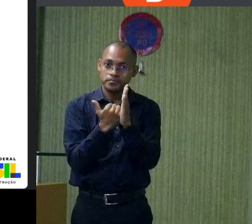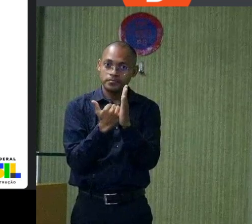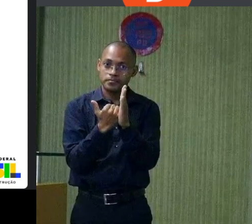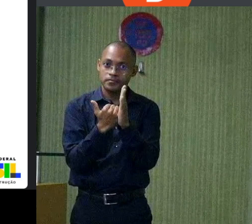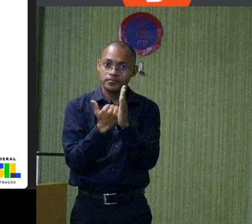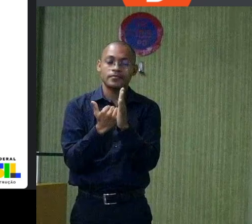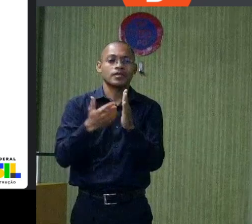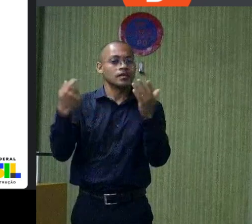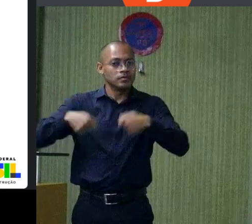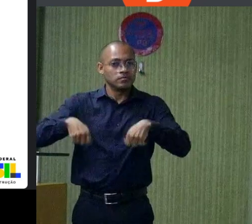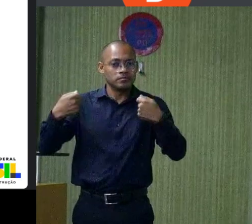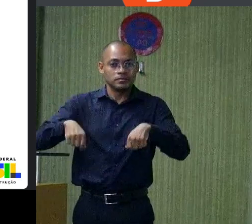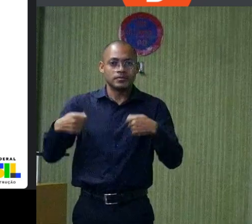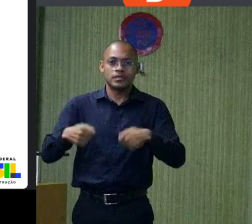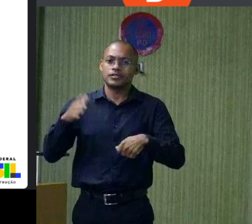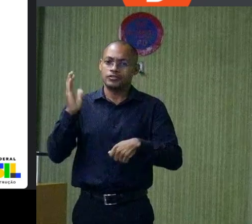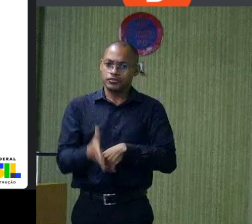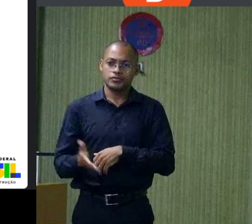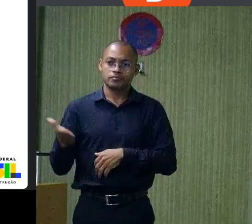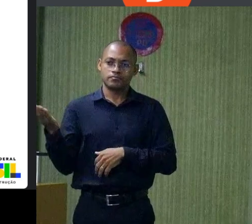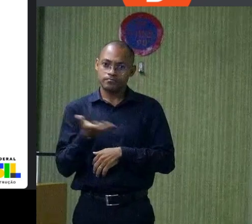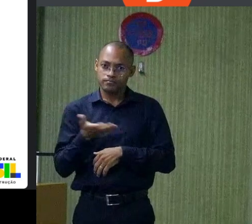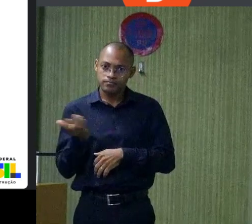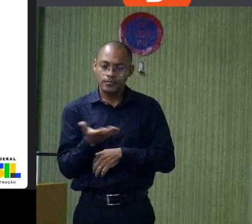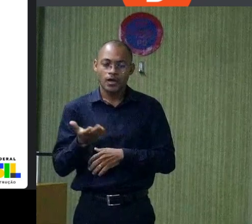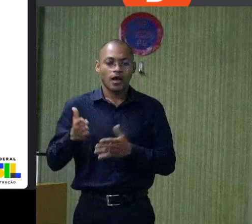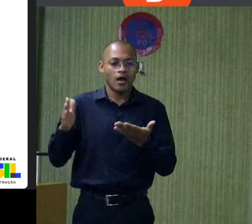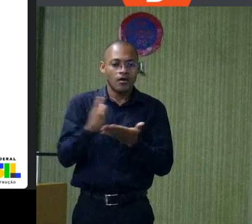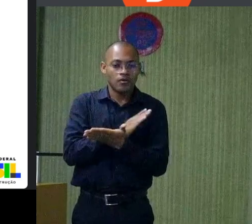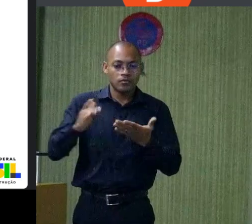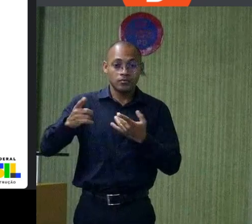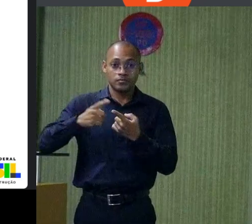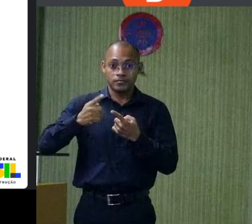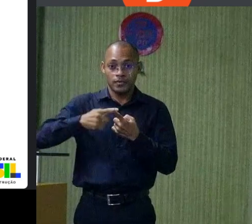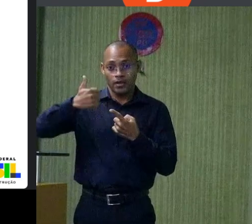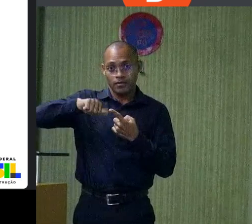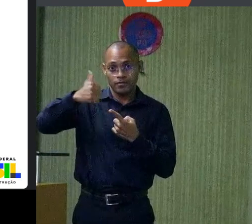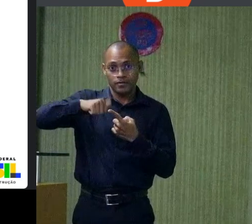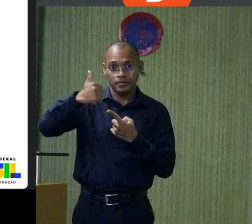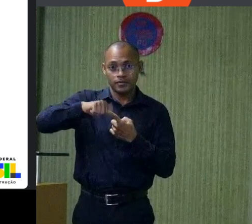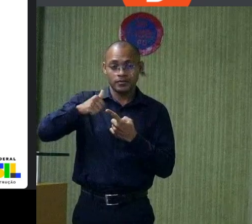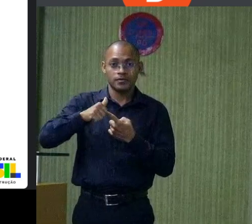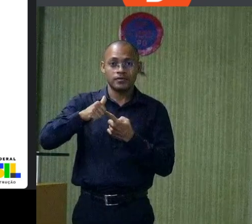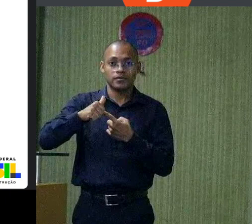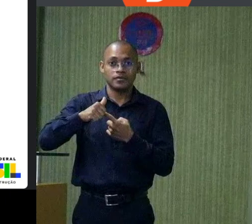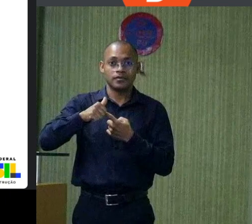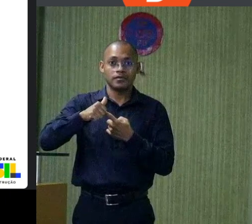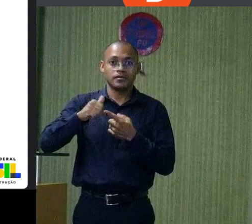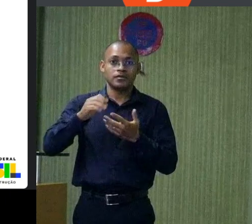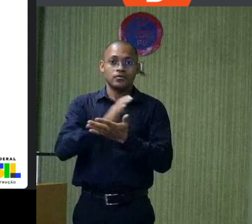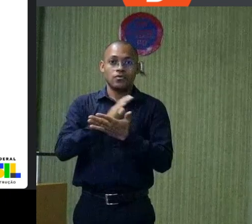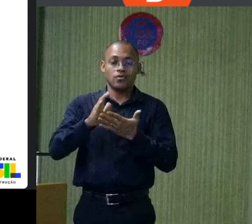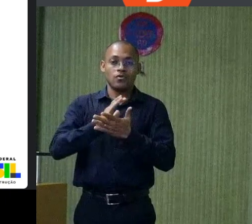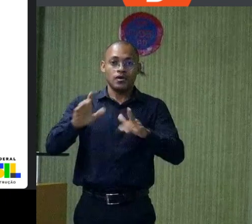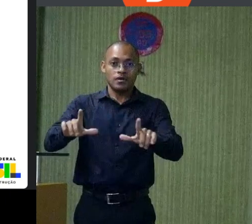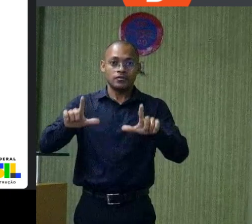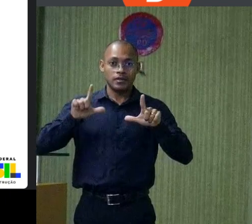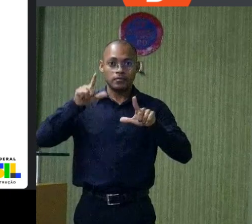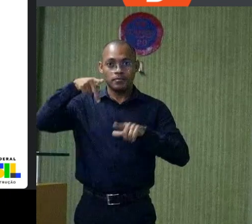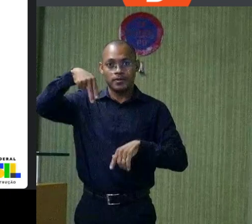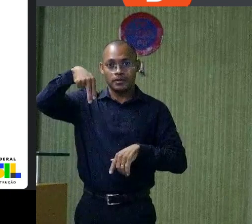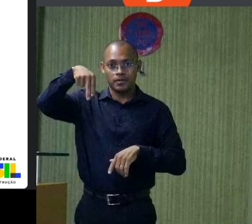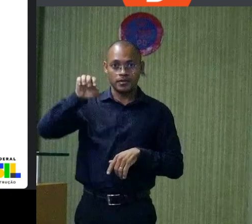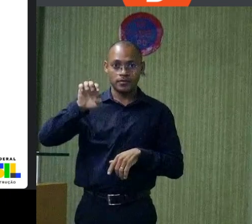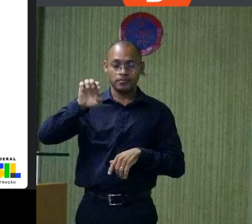já Deverá estar sendo produzido algum tipo de avaliação sistemática quanto à implementação de resultados parciais do pne isso